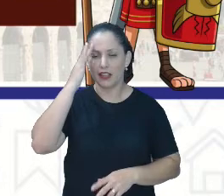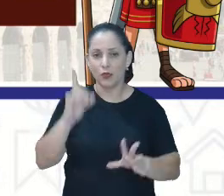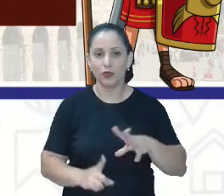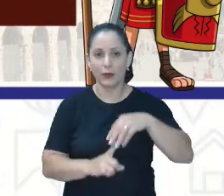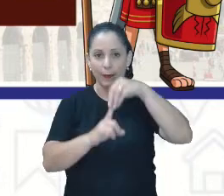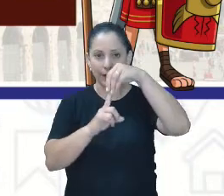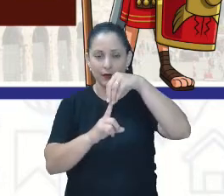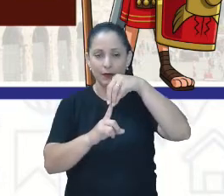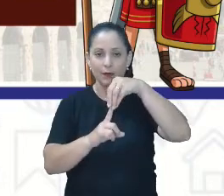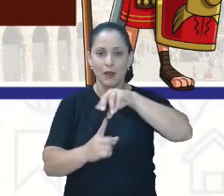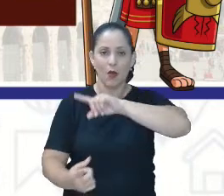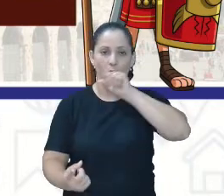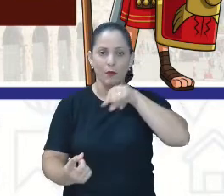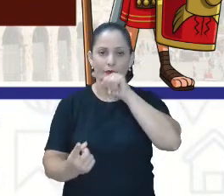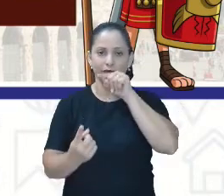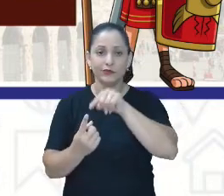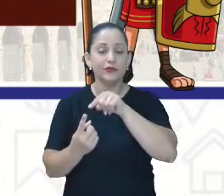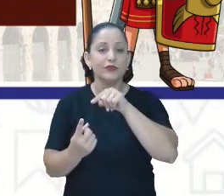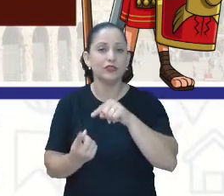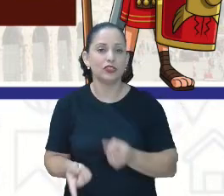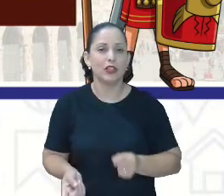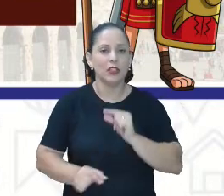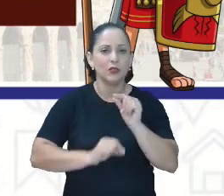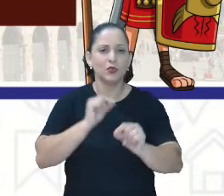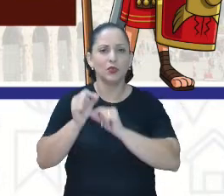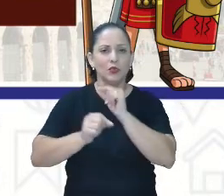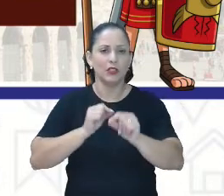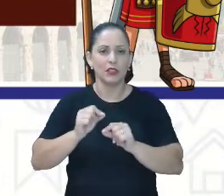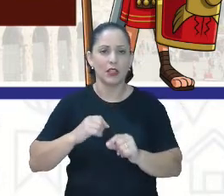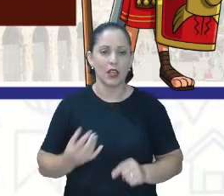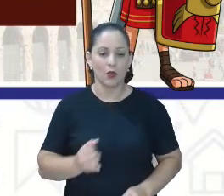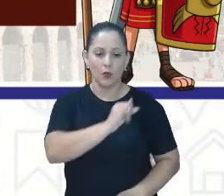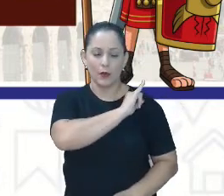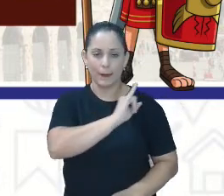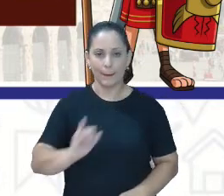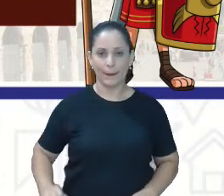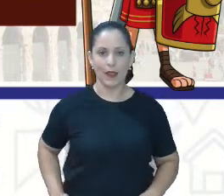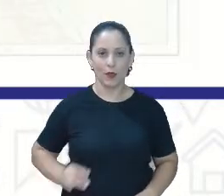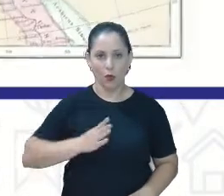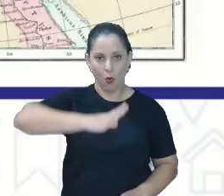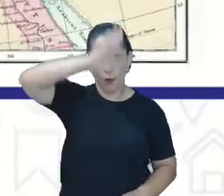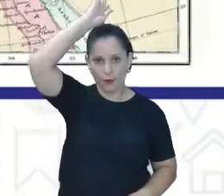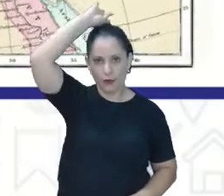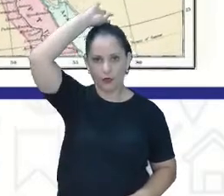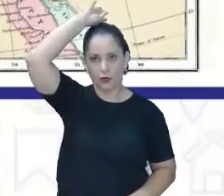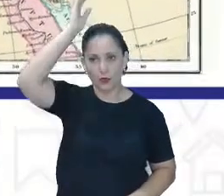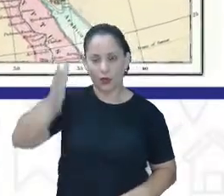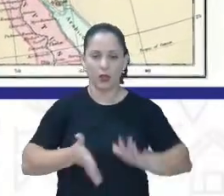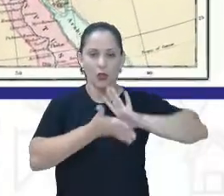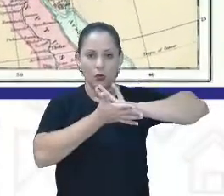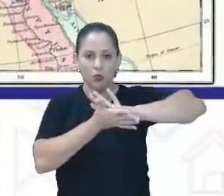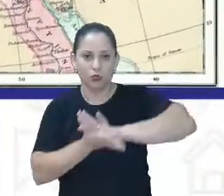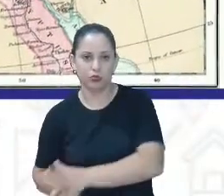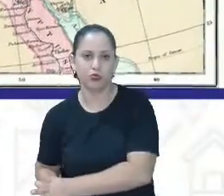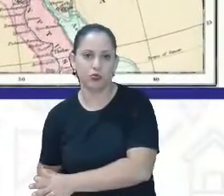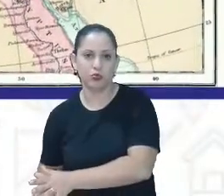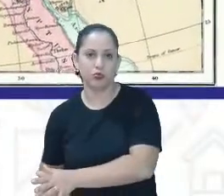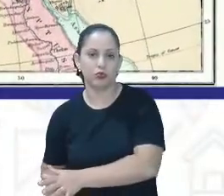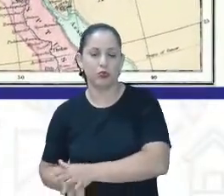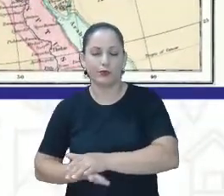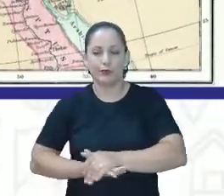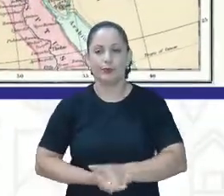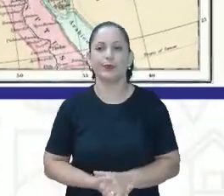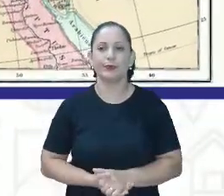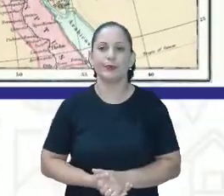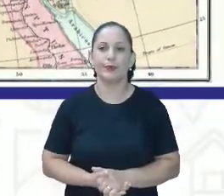principais motivos que levaram à queda e colapso do Império Romano do Ocidente. Por que a gente fala em Império Romano do Ocidente? Veja,